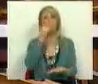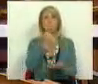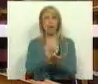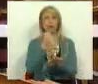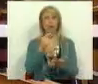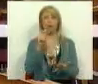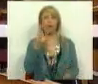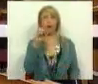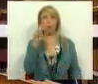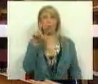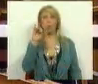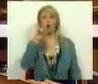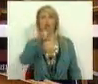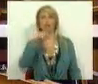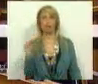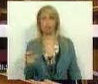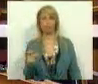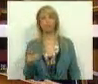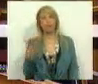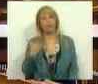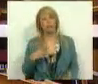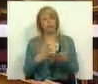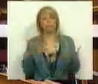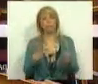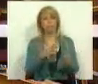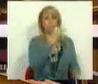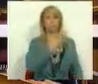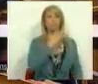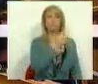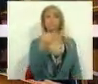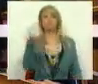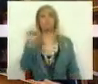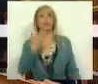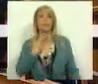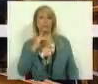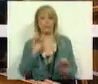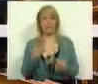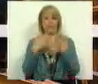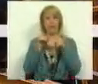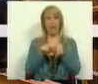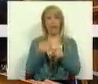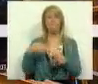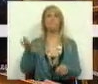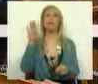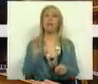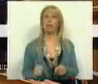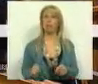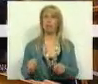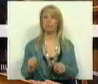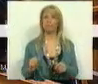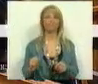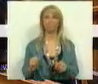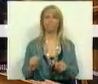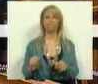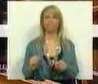Quis a maioria do CDS e do PSD que essa iniciativa do PS não passasse